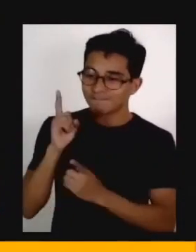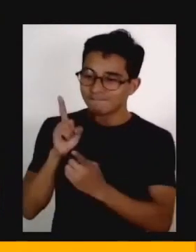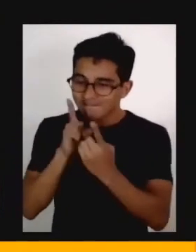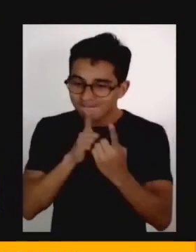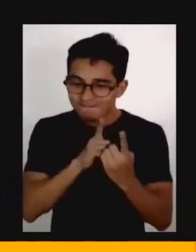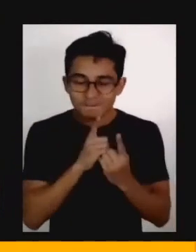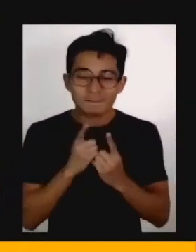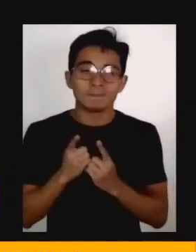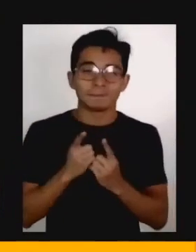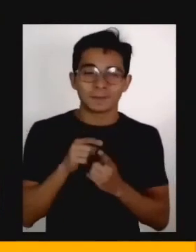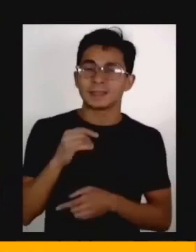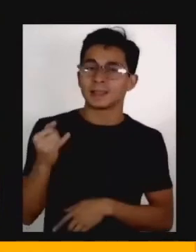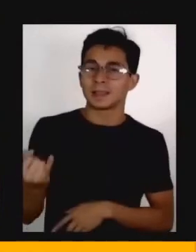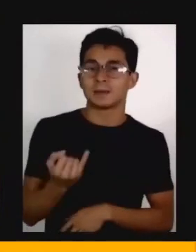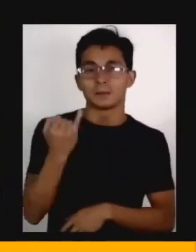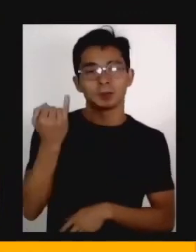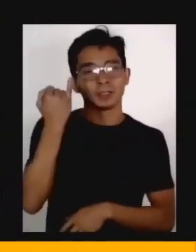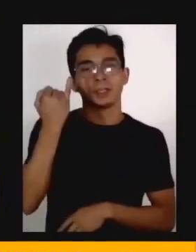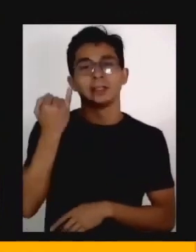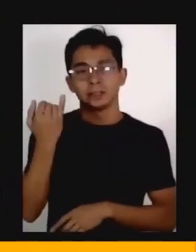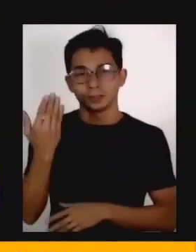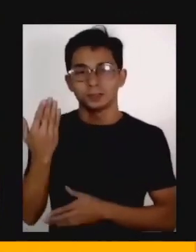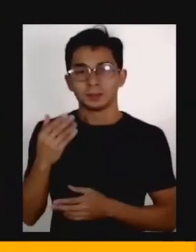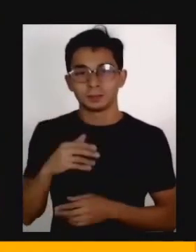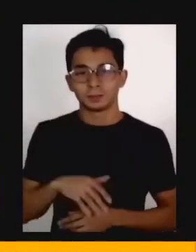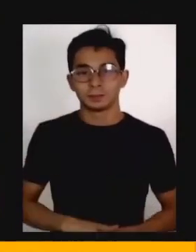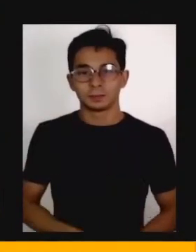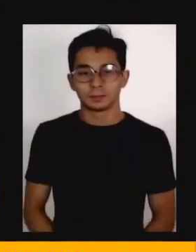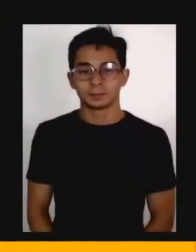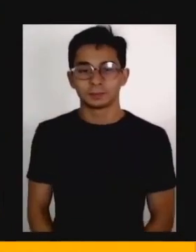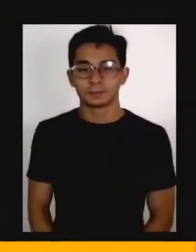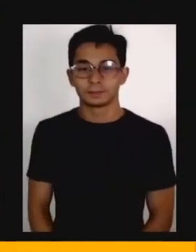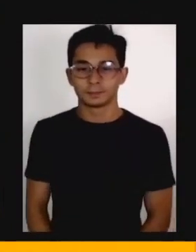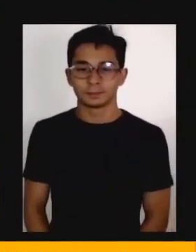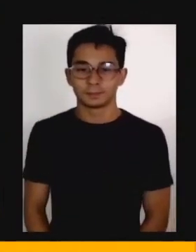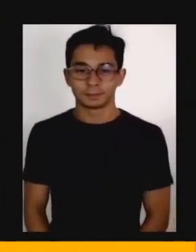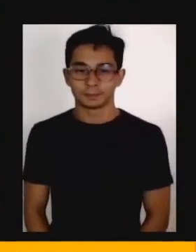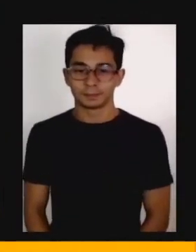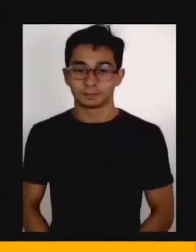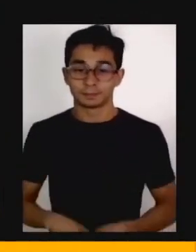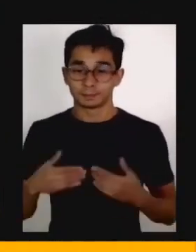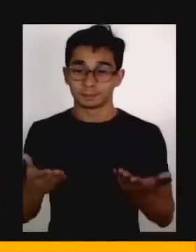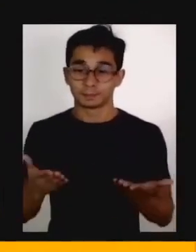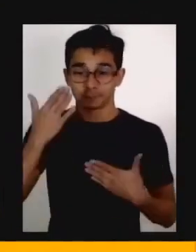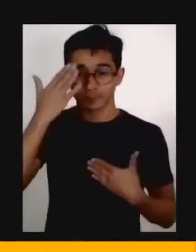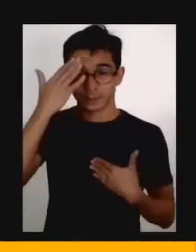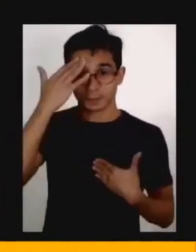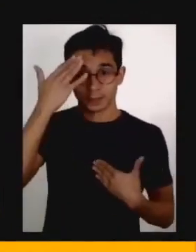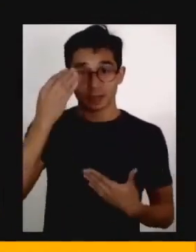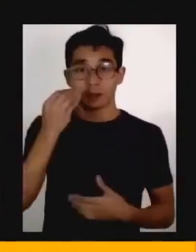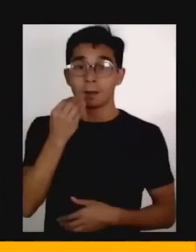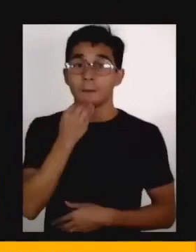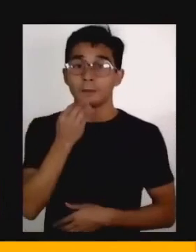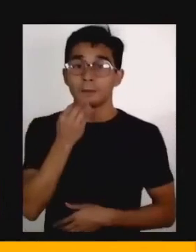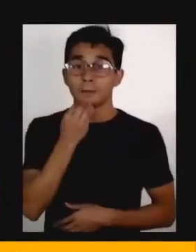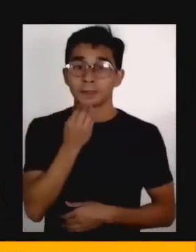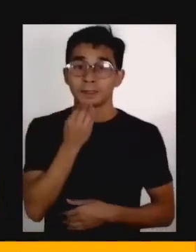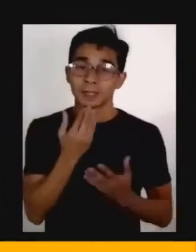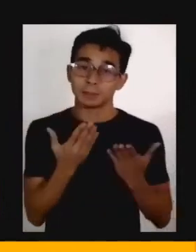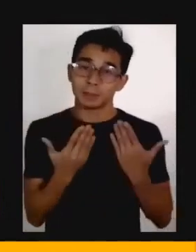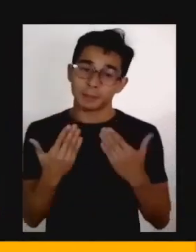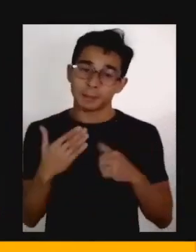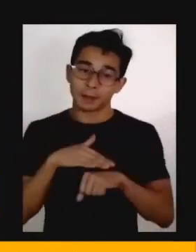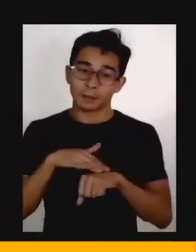o pilar de toda essa estratégia. Bom, queria agradecer vocês pela oportunidade. Foi